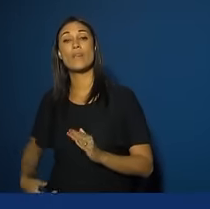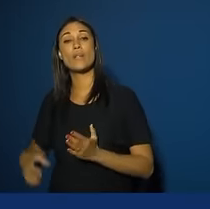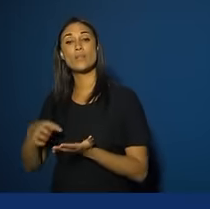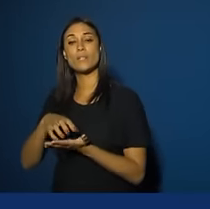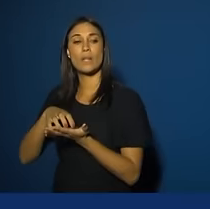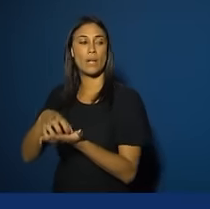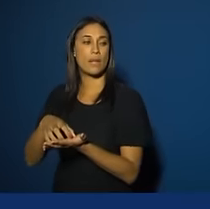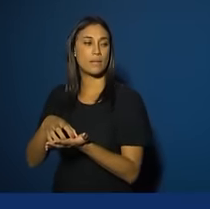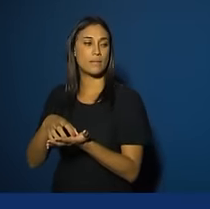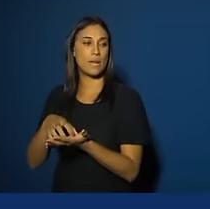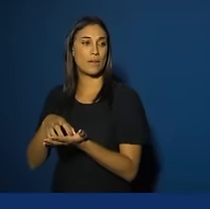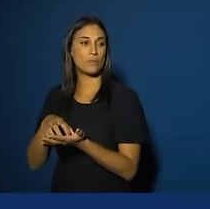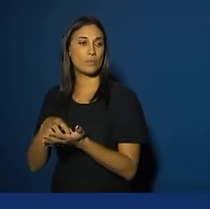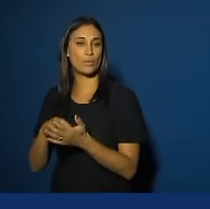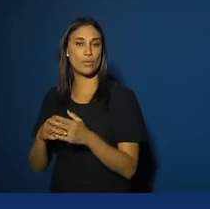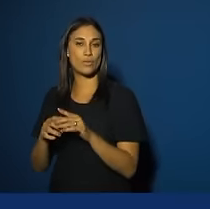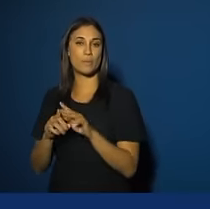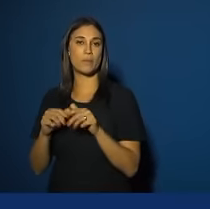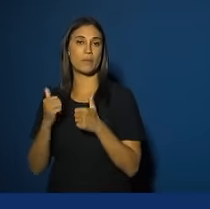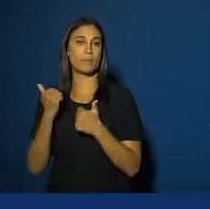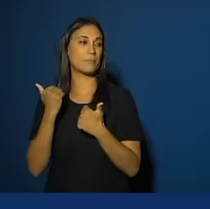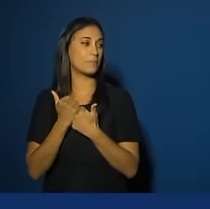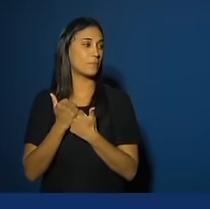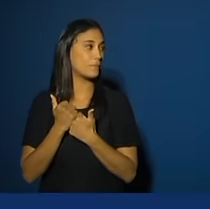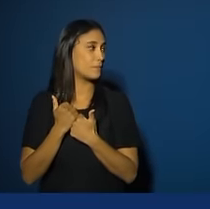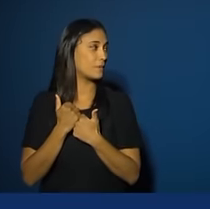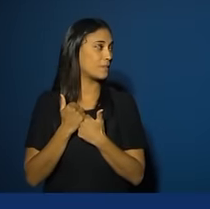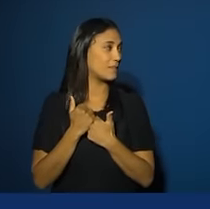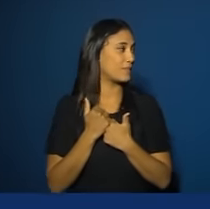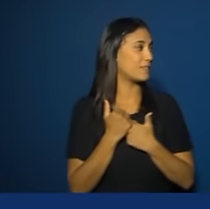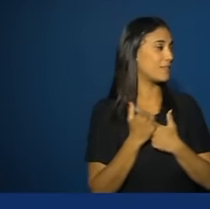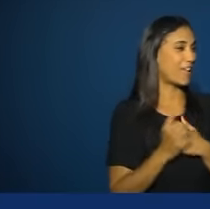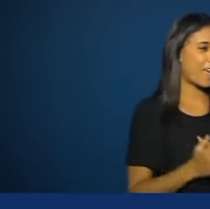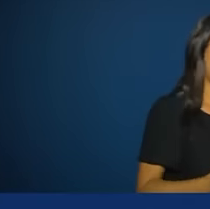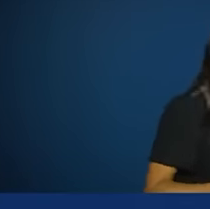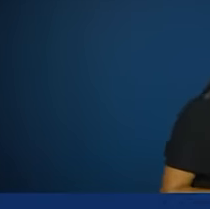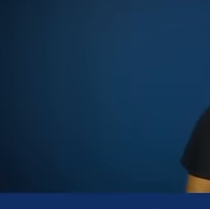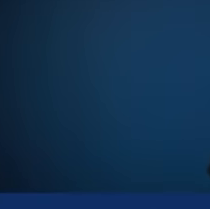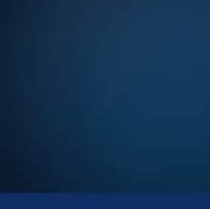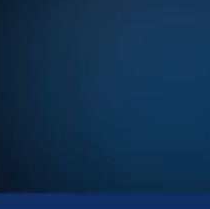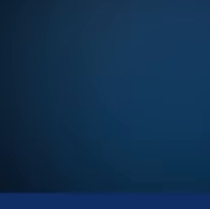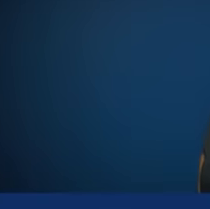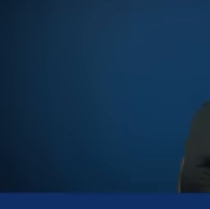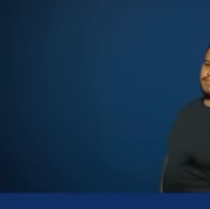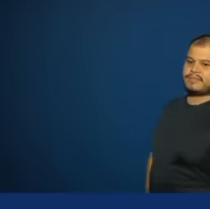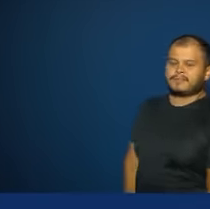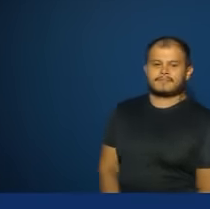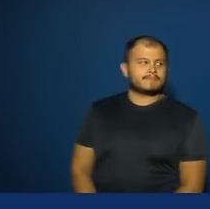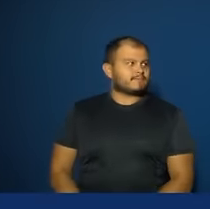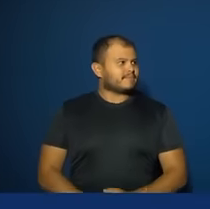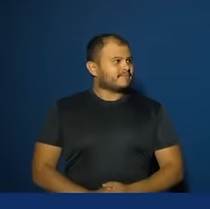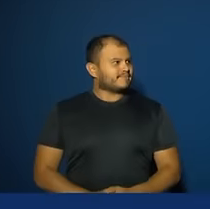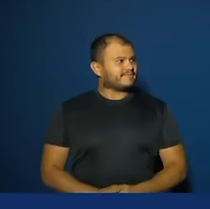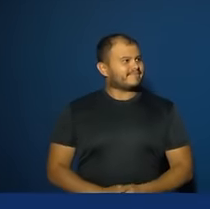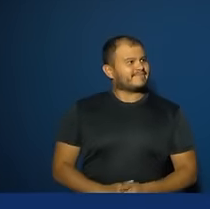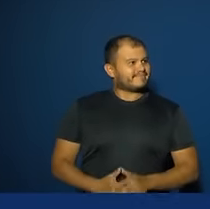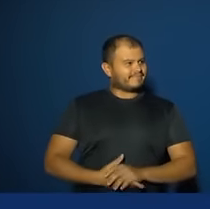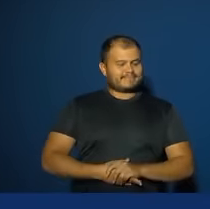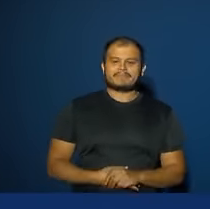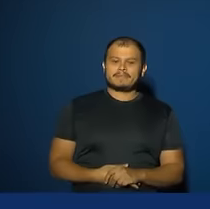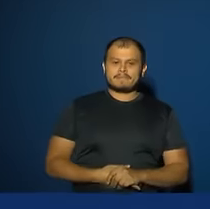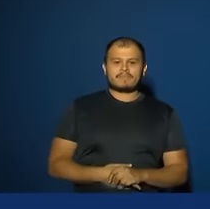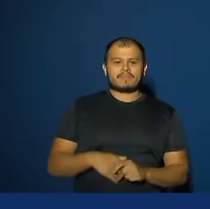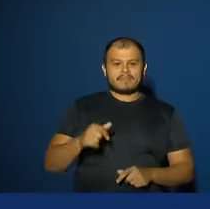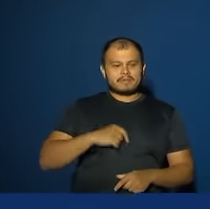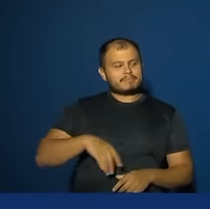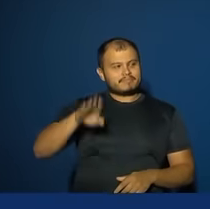foi um déficit, pela metodologia do Banco Central, maior do que pior do que o do Tesouro, que o Tesouro pegou um pagamento de